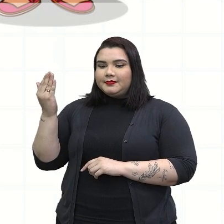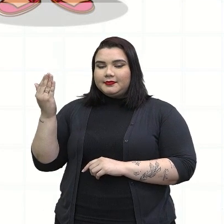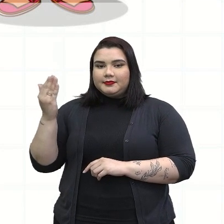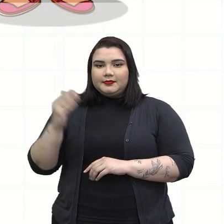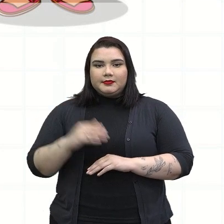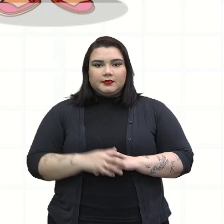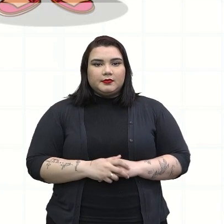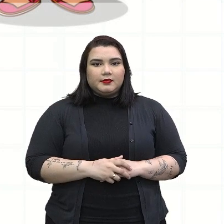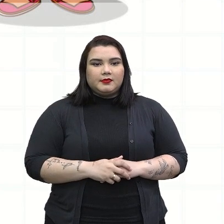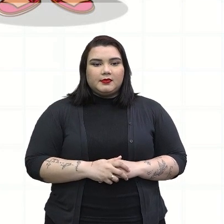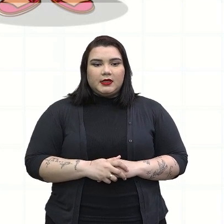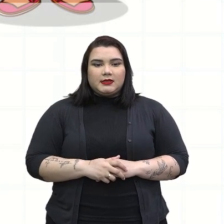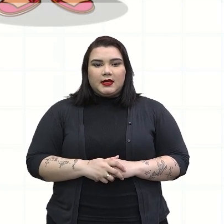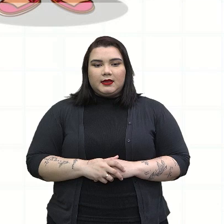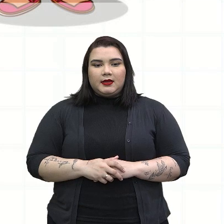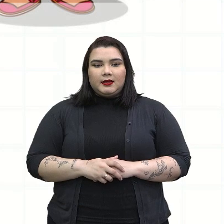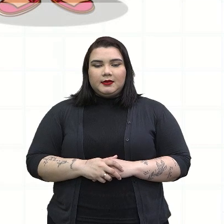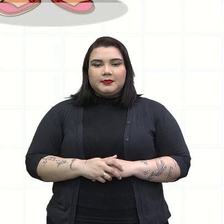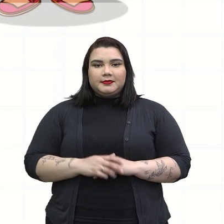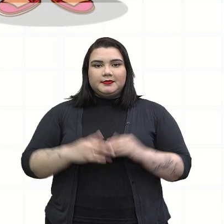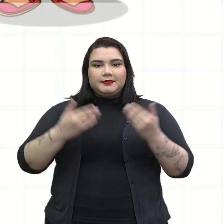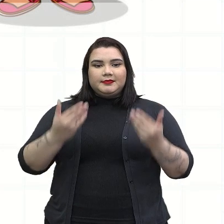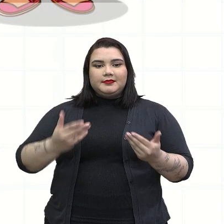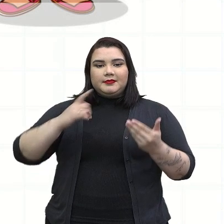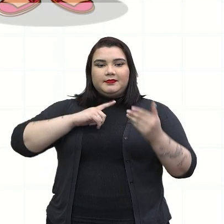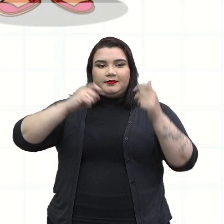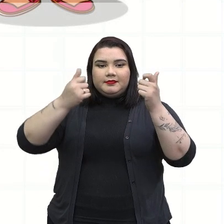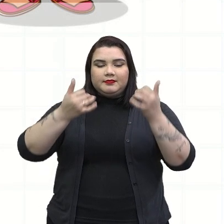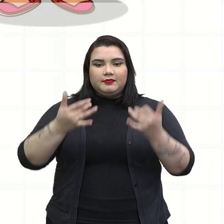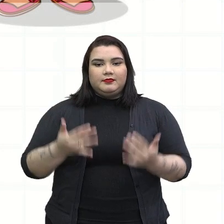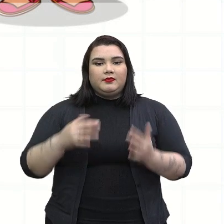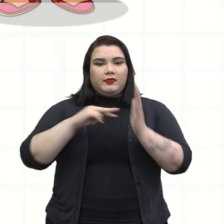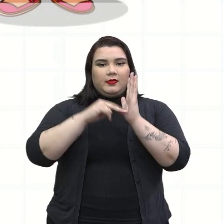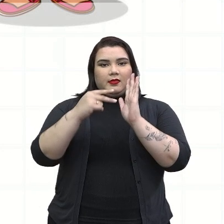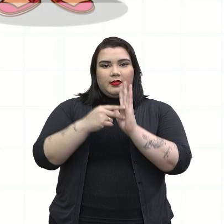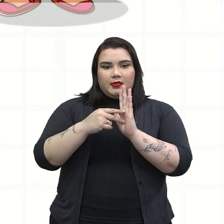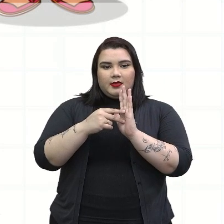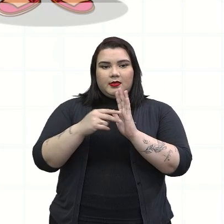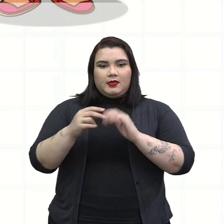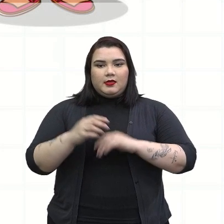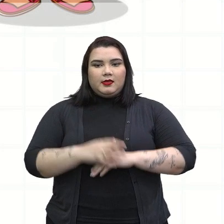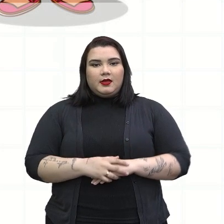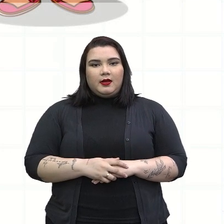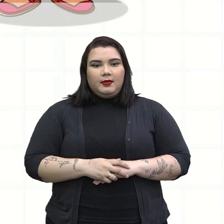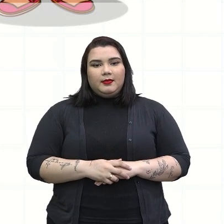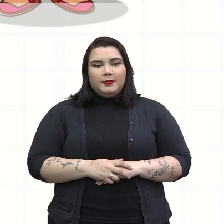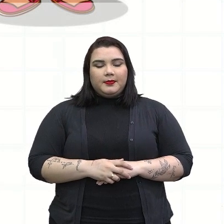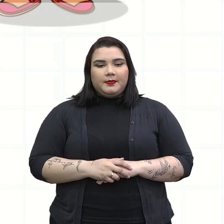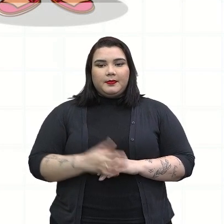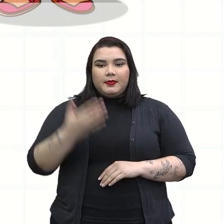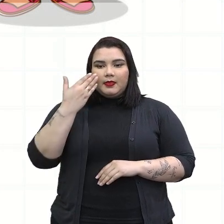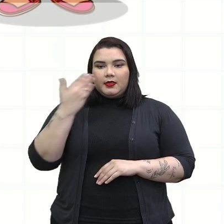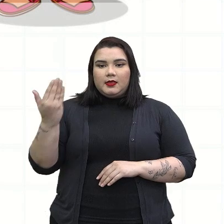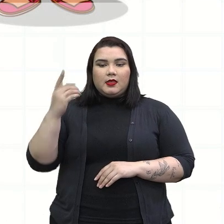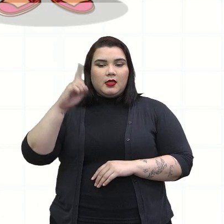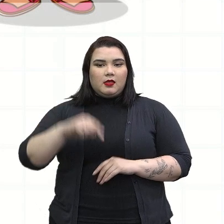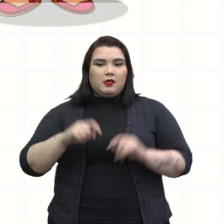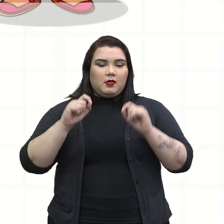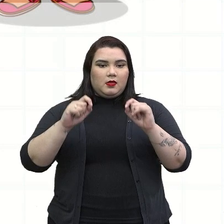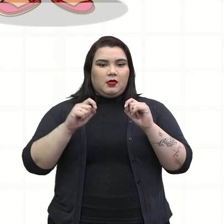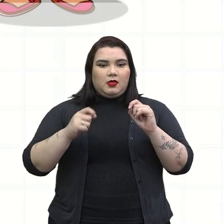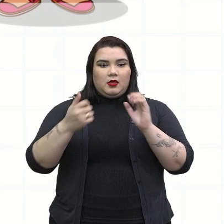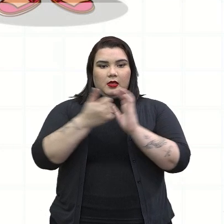para trazer uma definição, né, sobre os gêneros. Então, o que são? São categorias